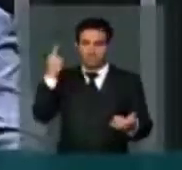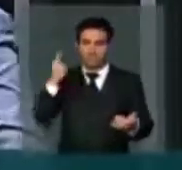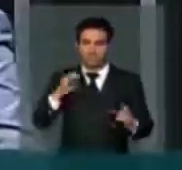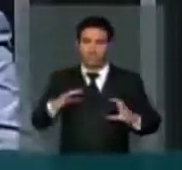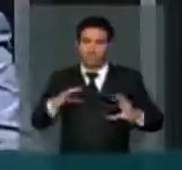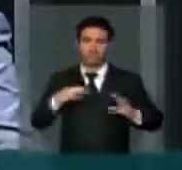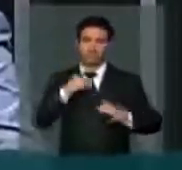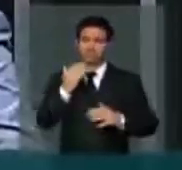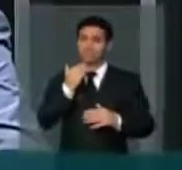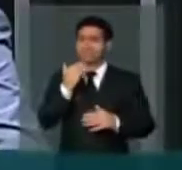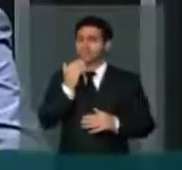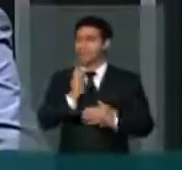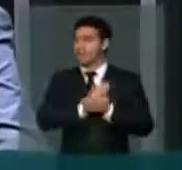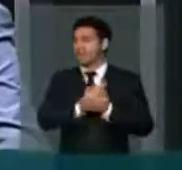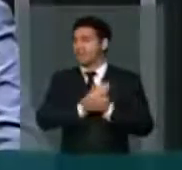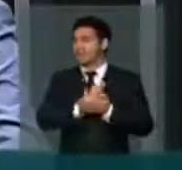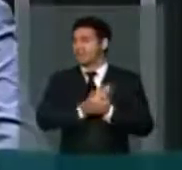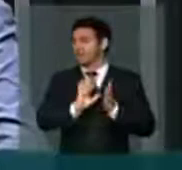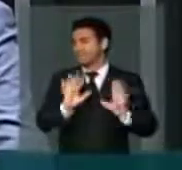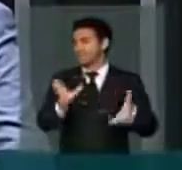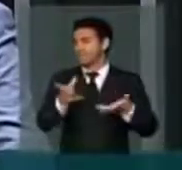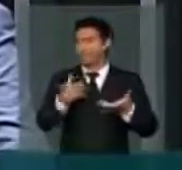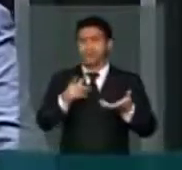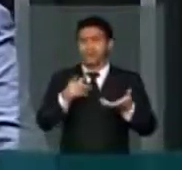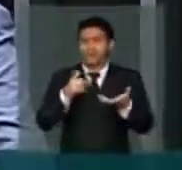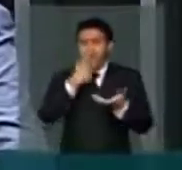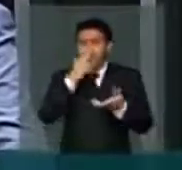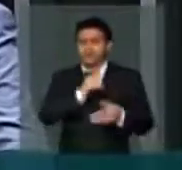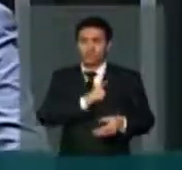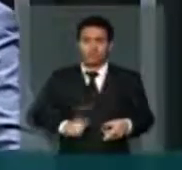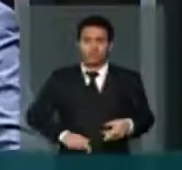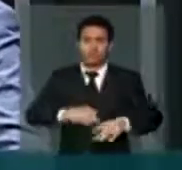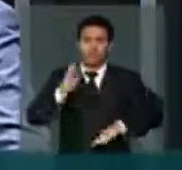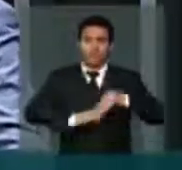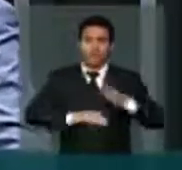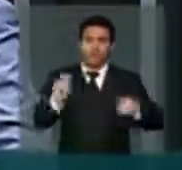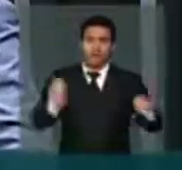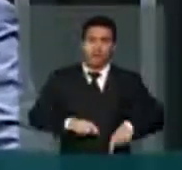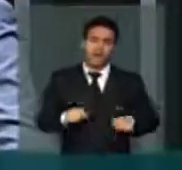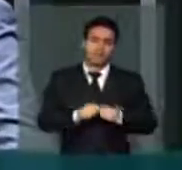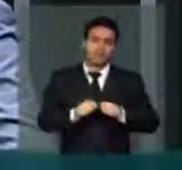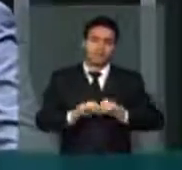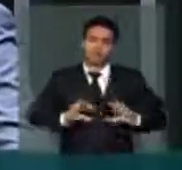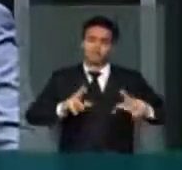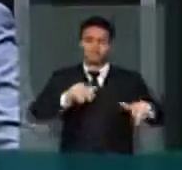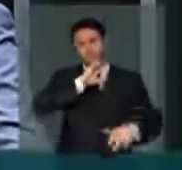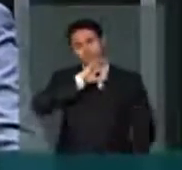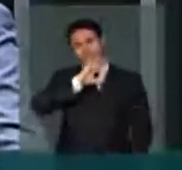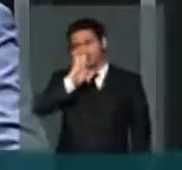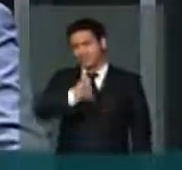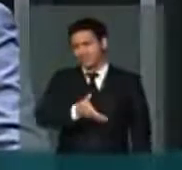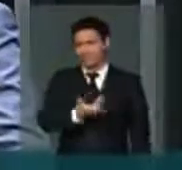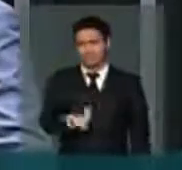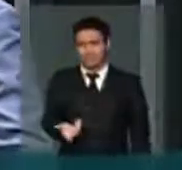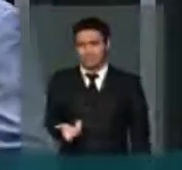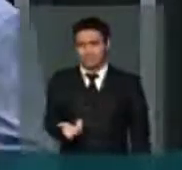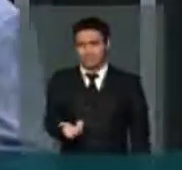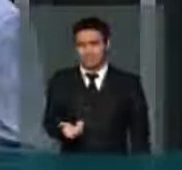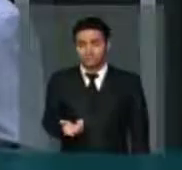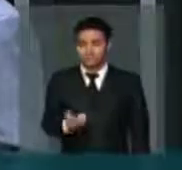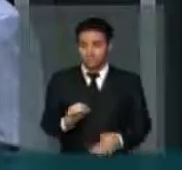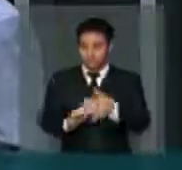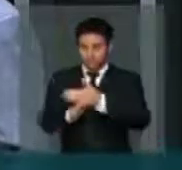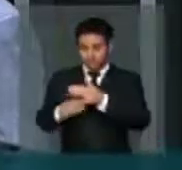assustar. Por quê? A Petrobras, como todos sabem, vivendo